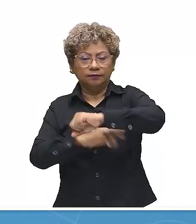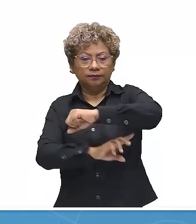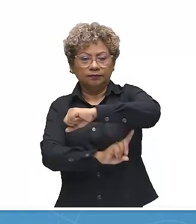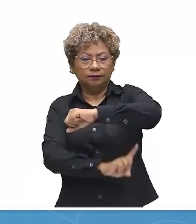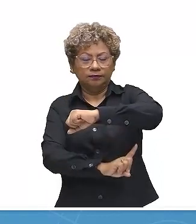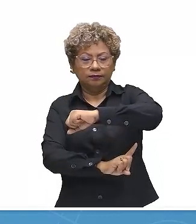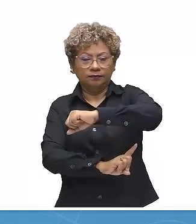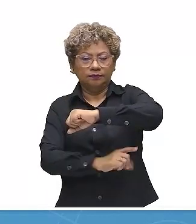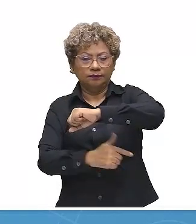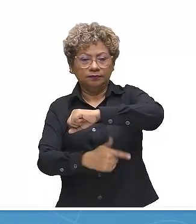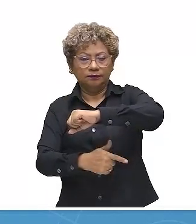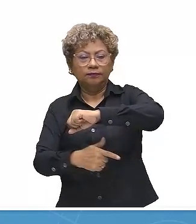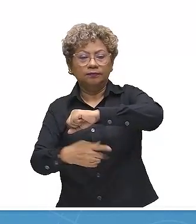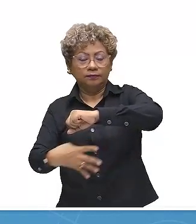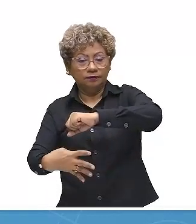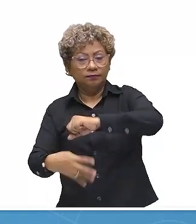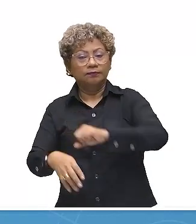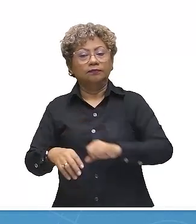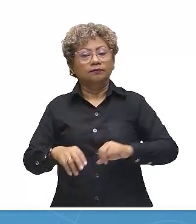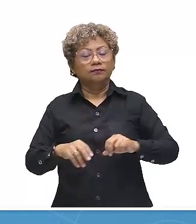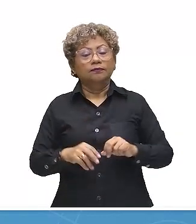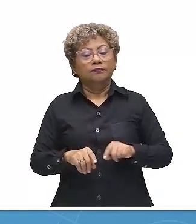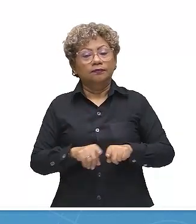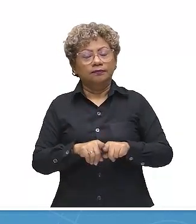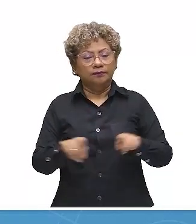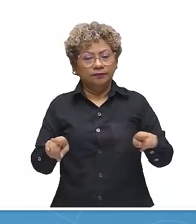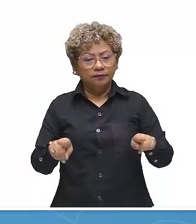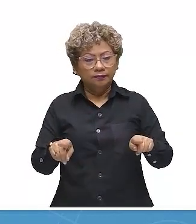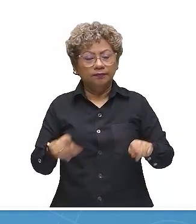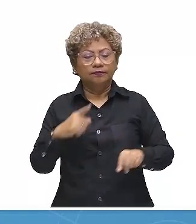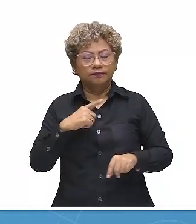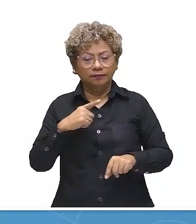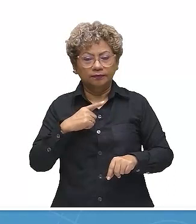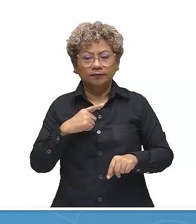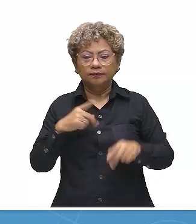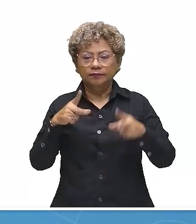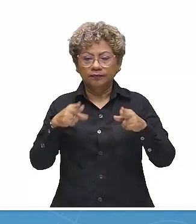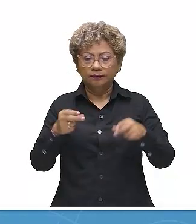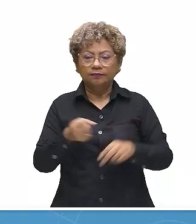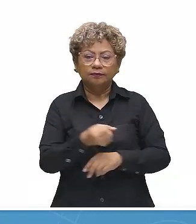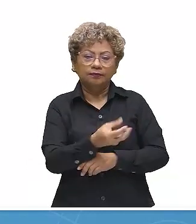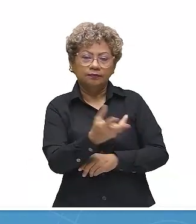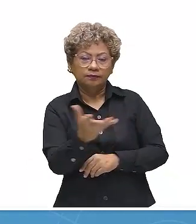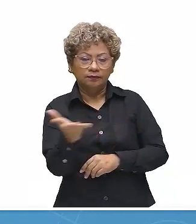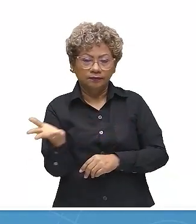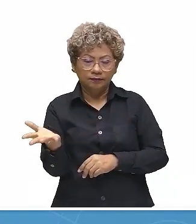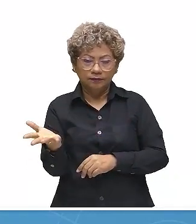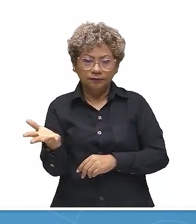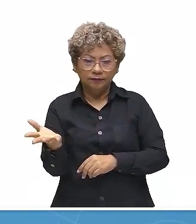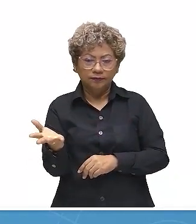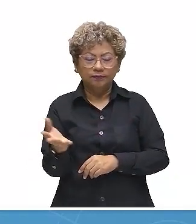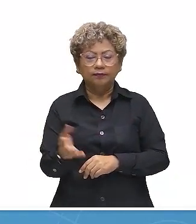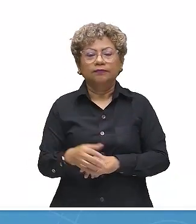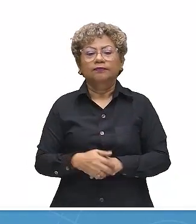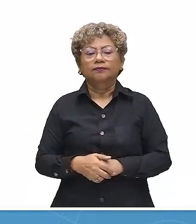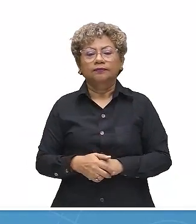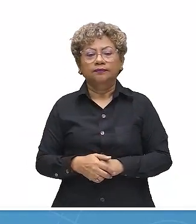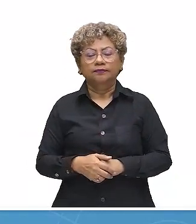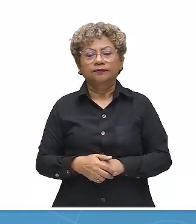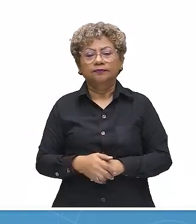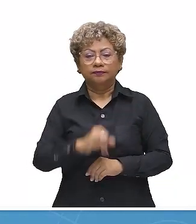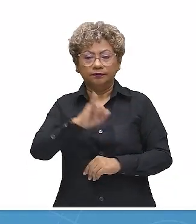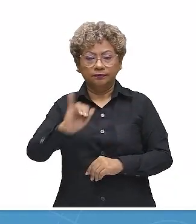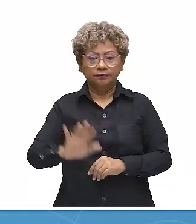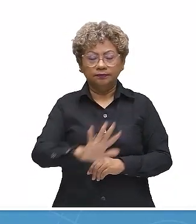equivalentes porque elas representam a mesma quantidade. As duas estão representando